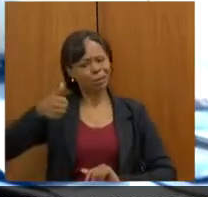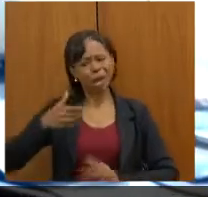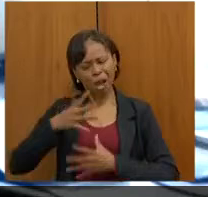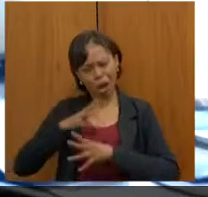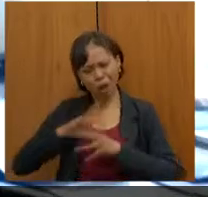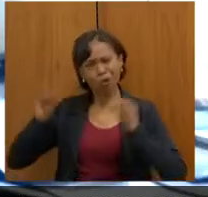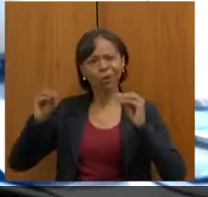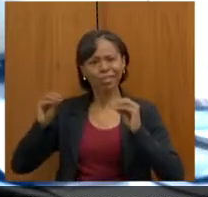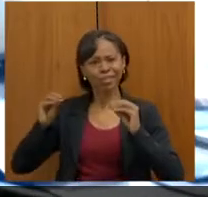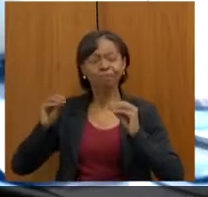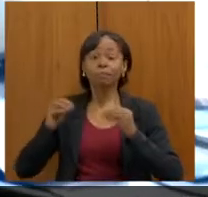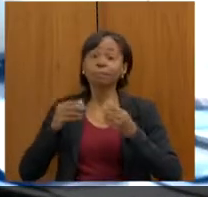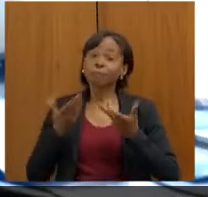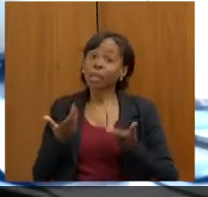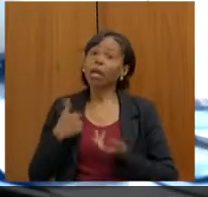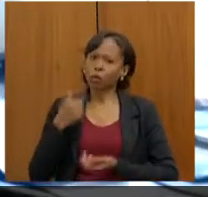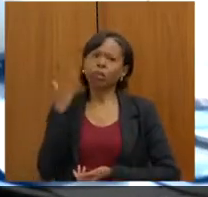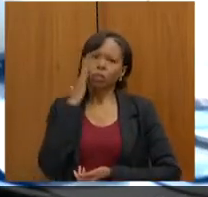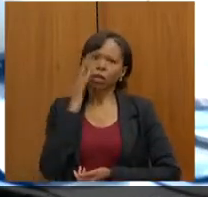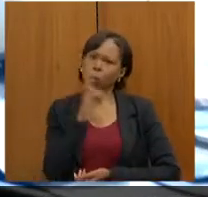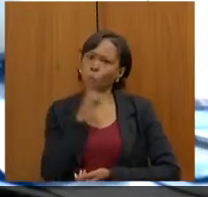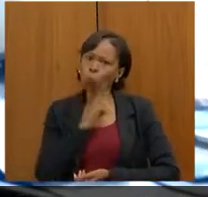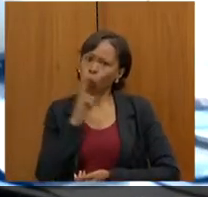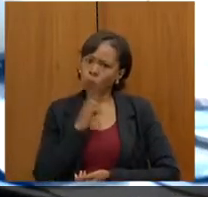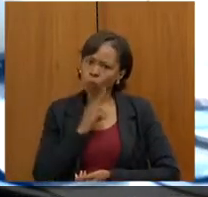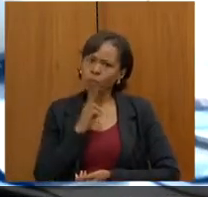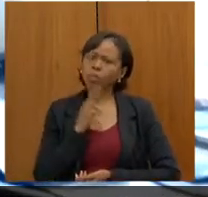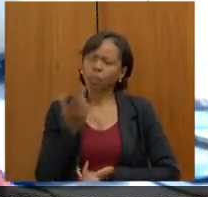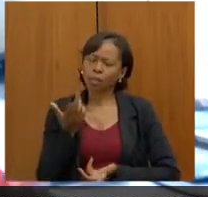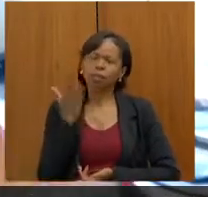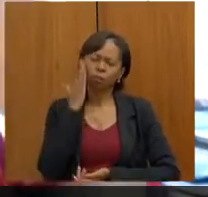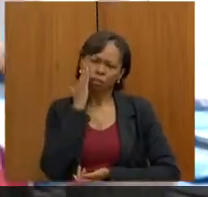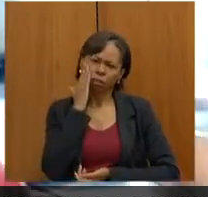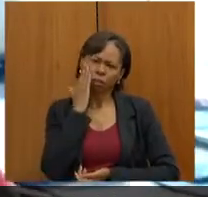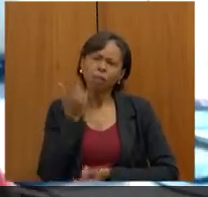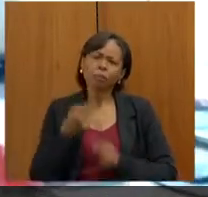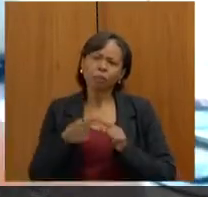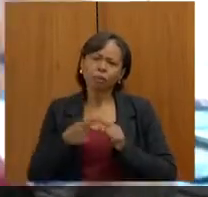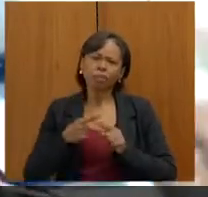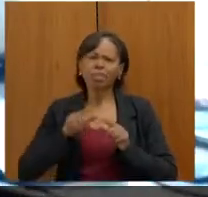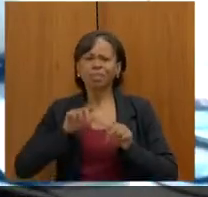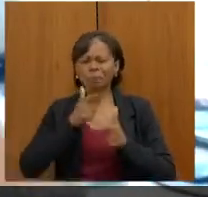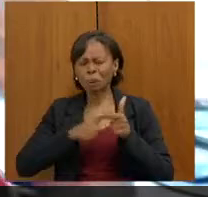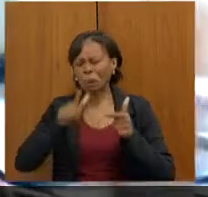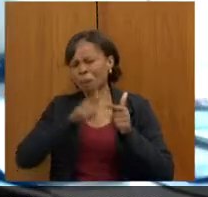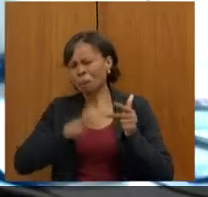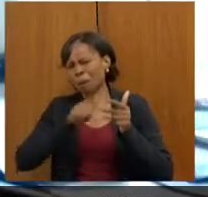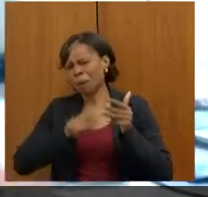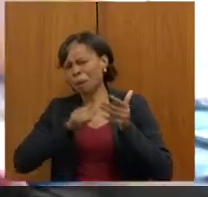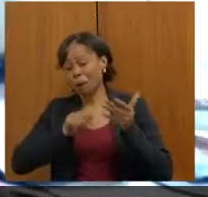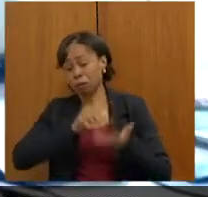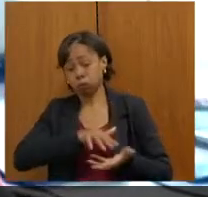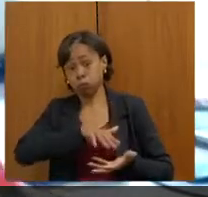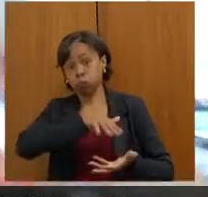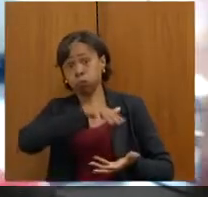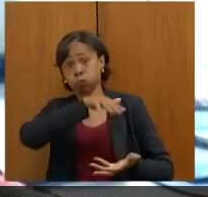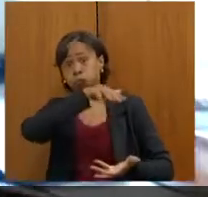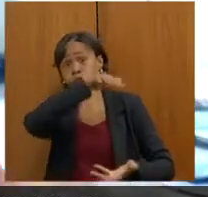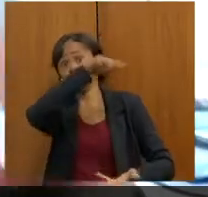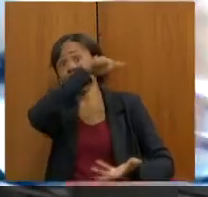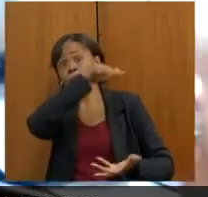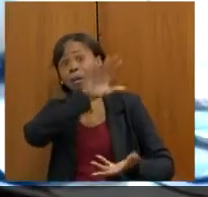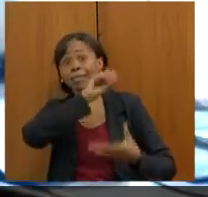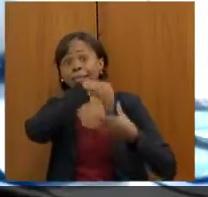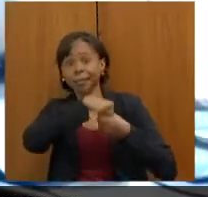nela eu entendo urgência porque os casos são leves vão se avolumando nas várias né só